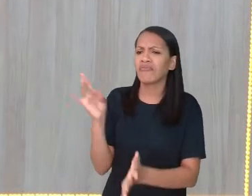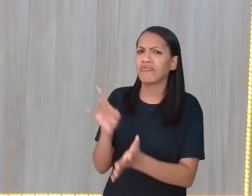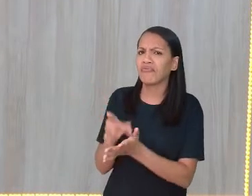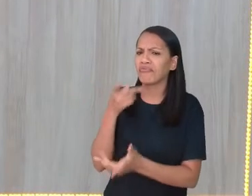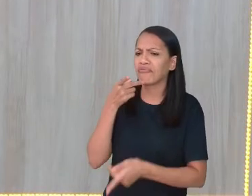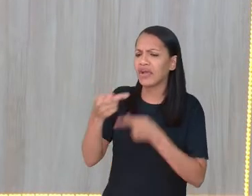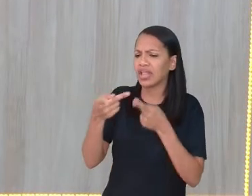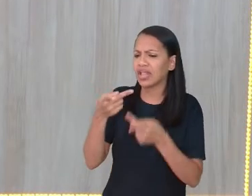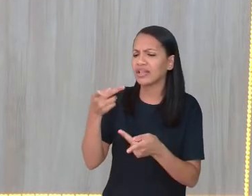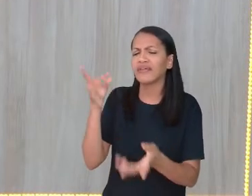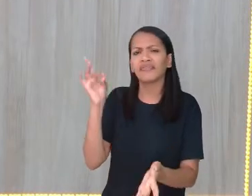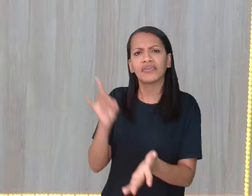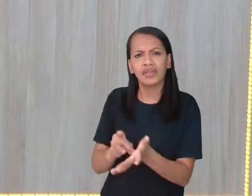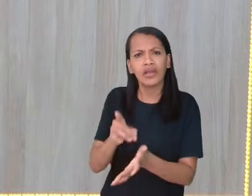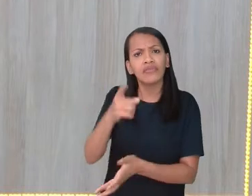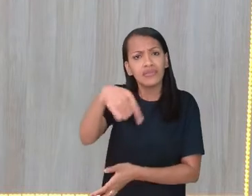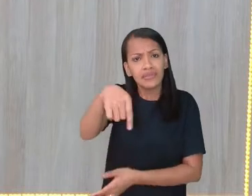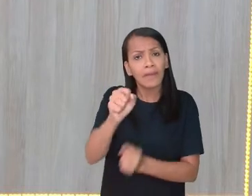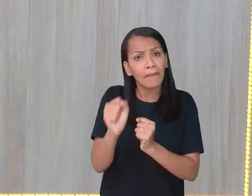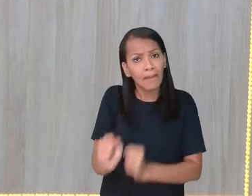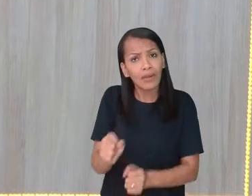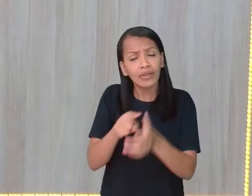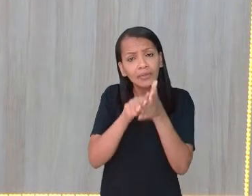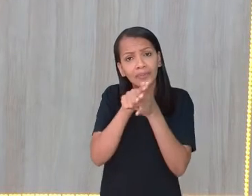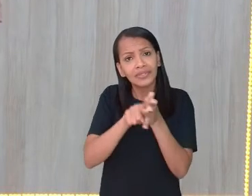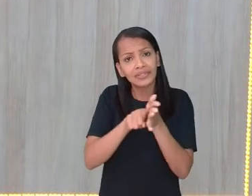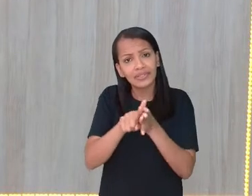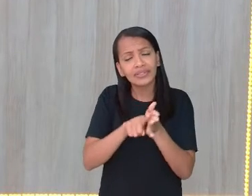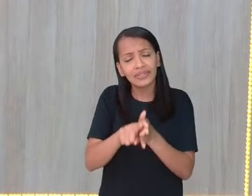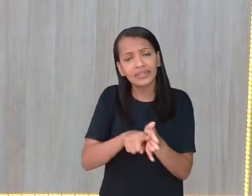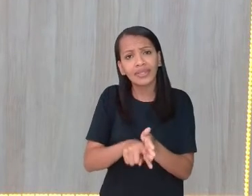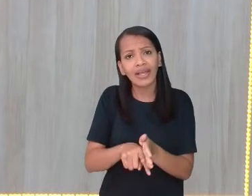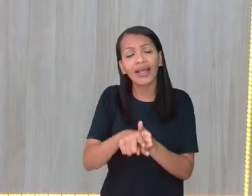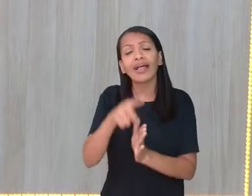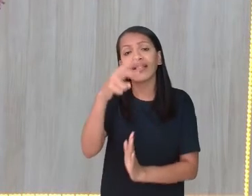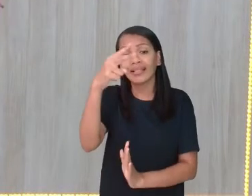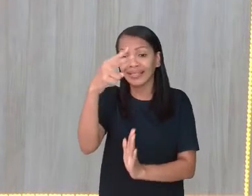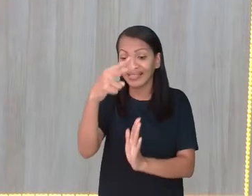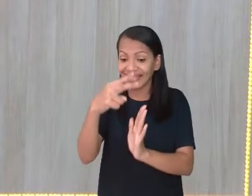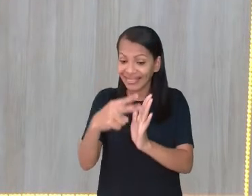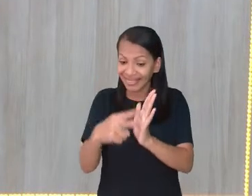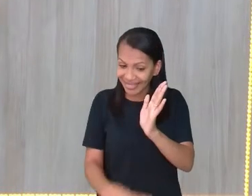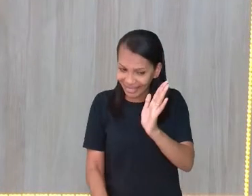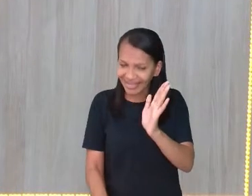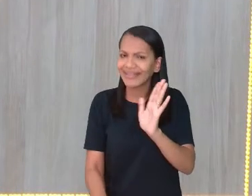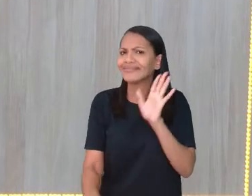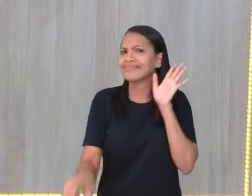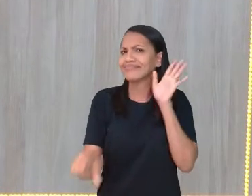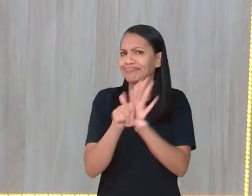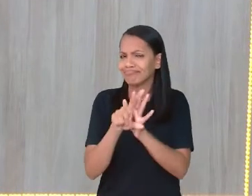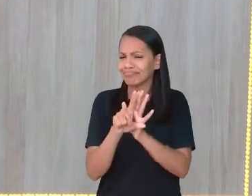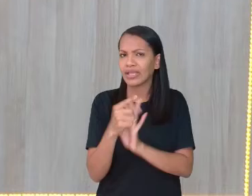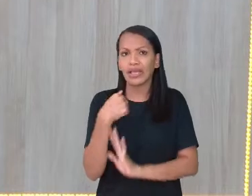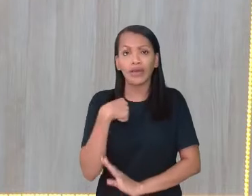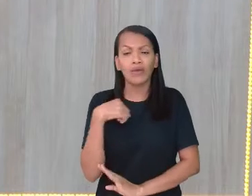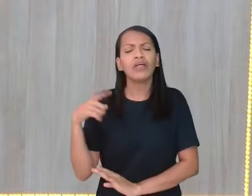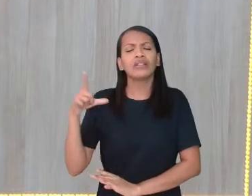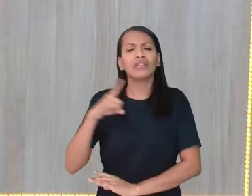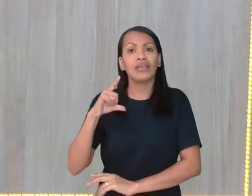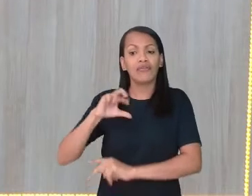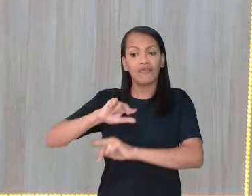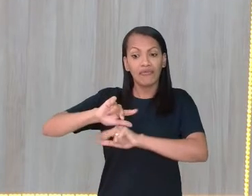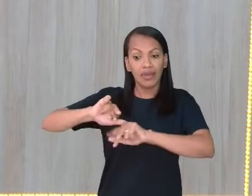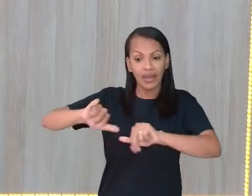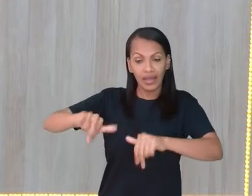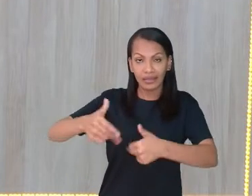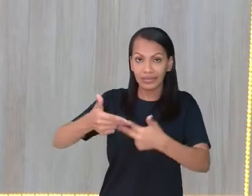né? Como a gente diz. Pode pesquisar lá, pode colocar, ler o artigo completo lá. Eu não trouxe tudo, inclusive tem mais coisa lá.